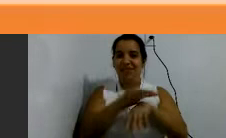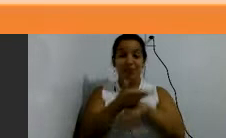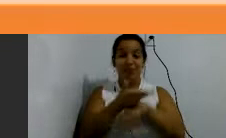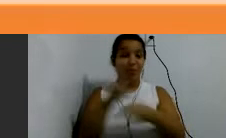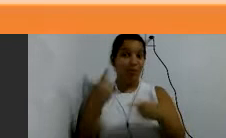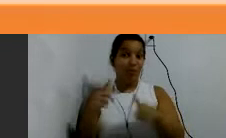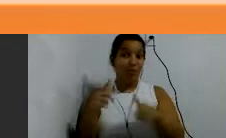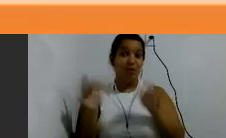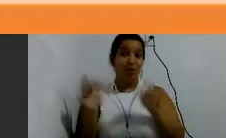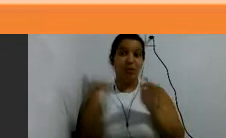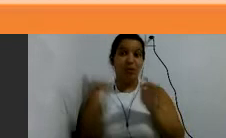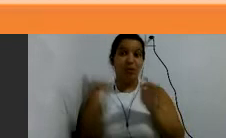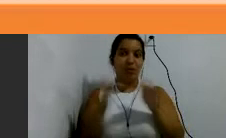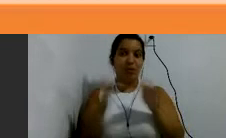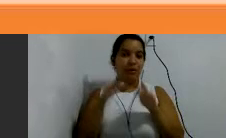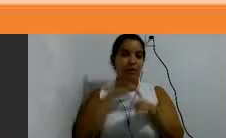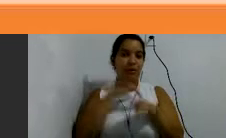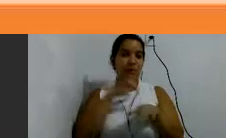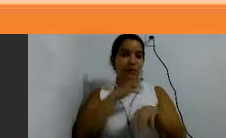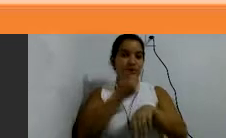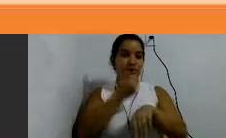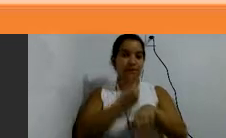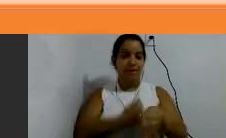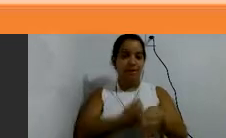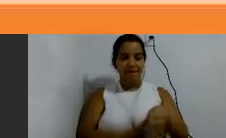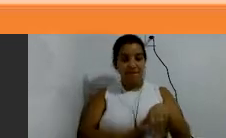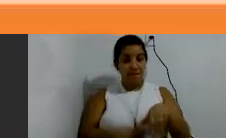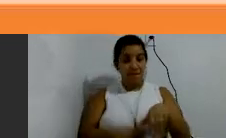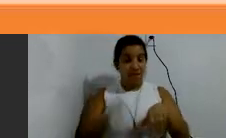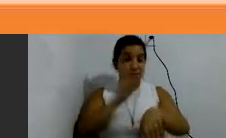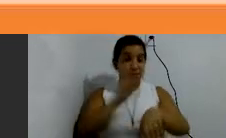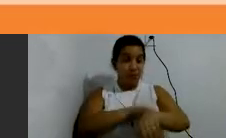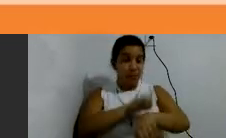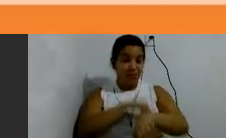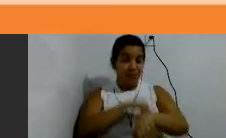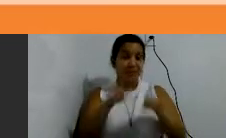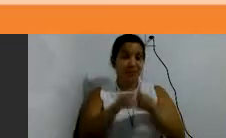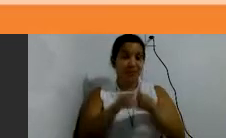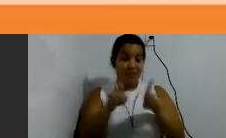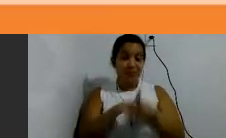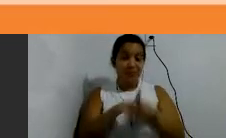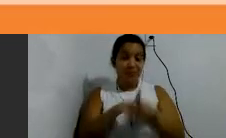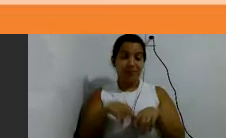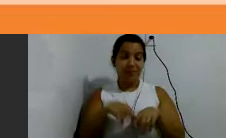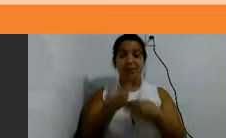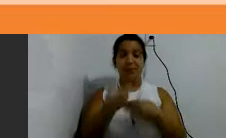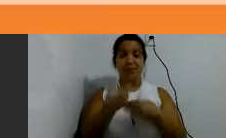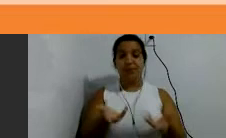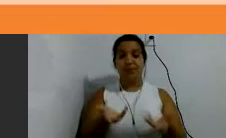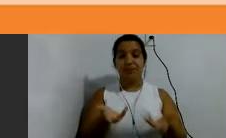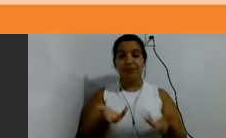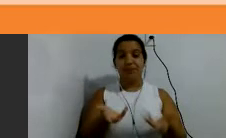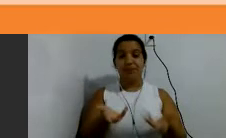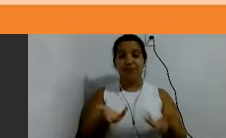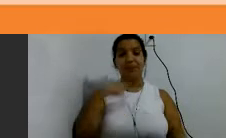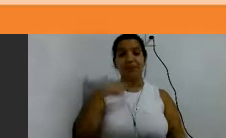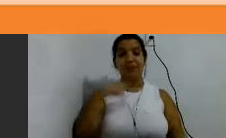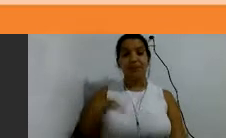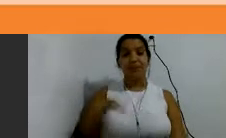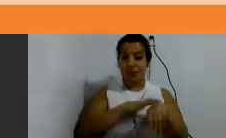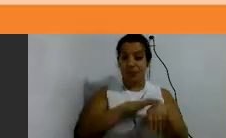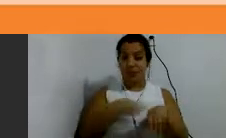estava contaminado com fezes ou urina de triatomínio e esse material tinha forma tripomashigota. Então as pessoas